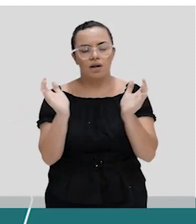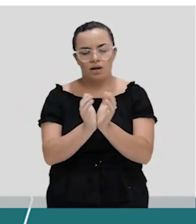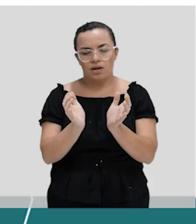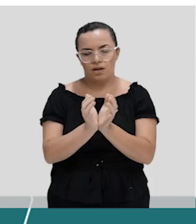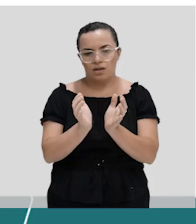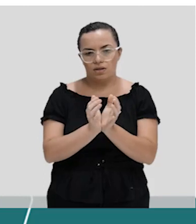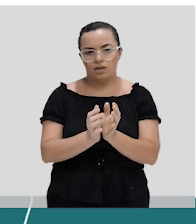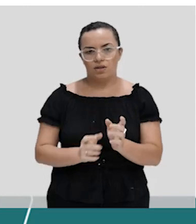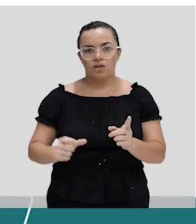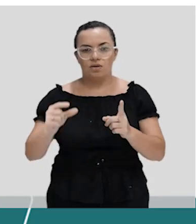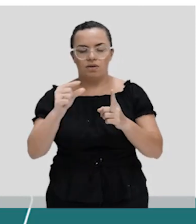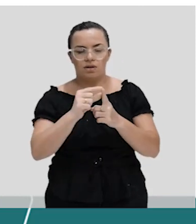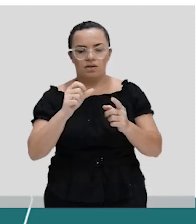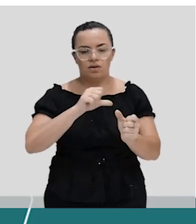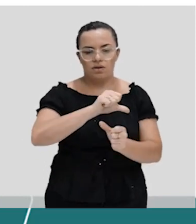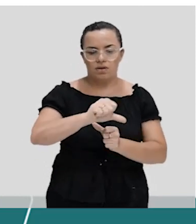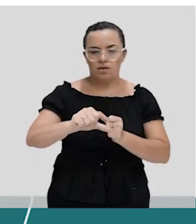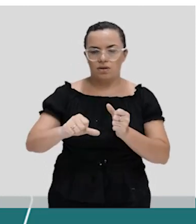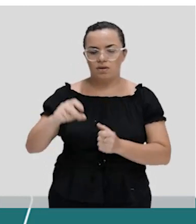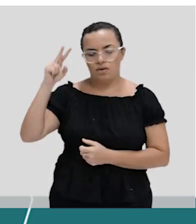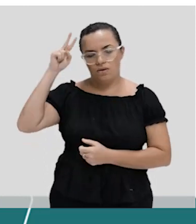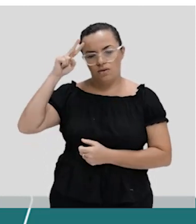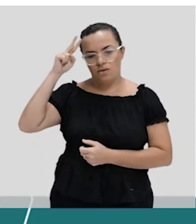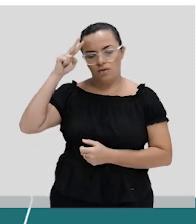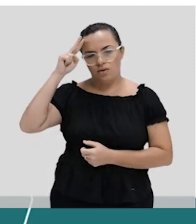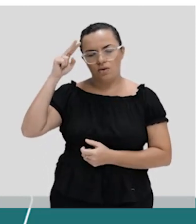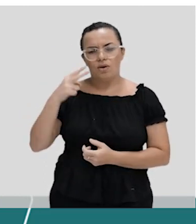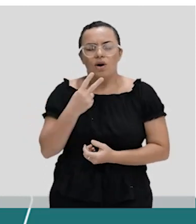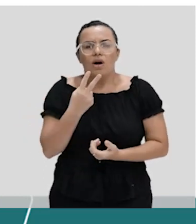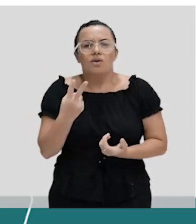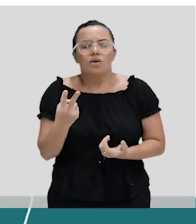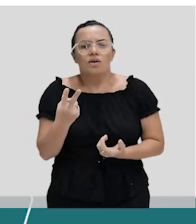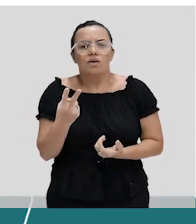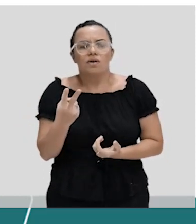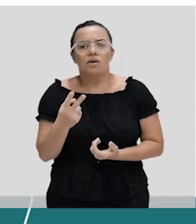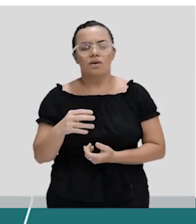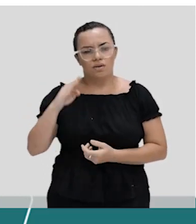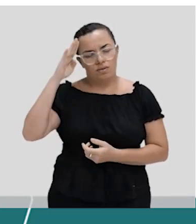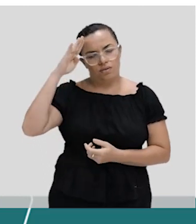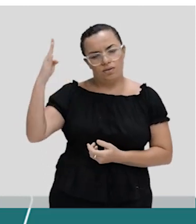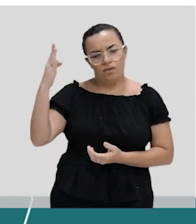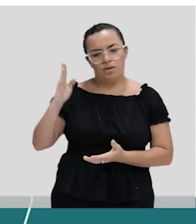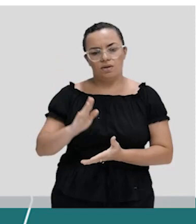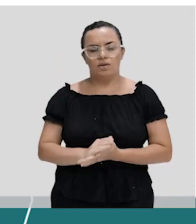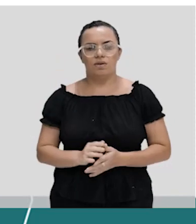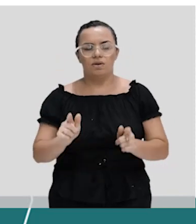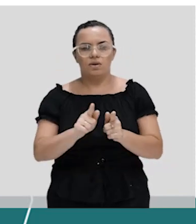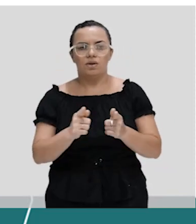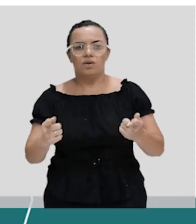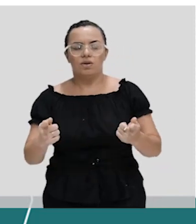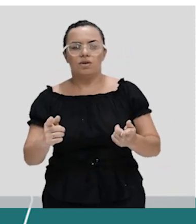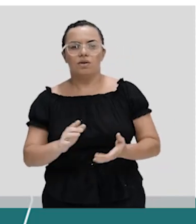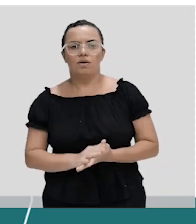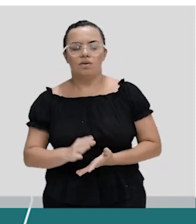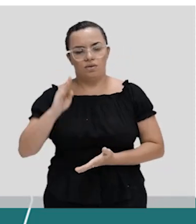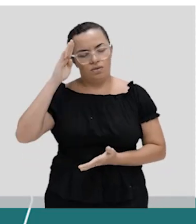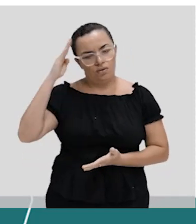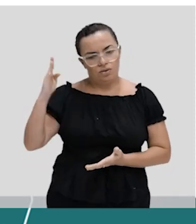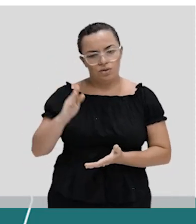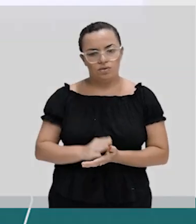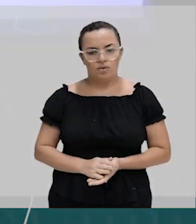fácil, basta vocês lembrarem quais são as duas classes que funcionam como núcleo. Quais são as duas classes gramaticais que funcionam como núcleo?